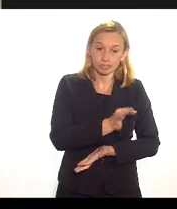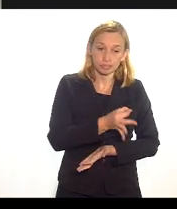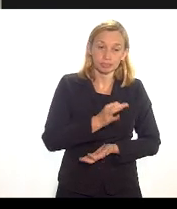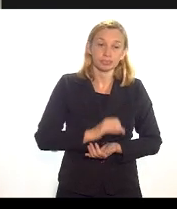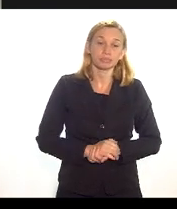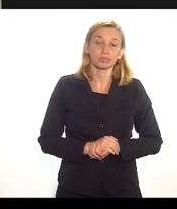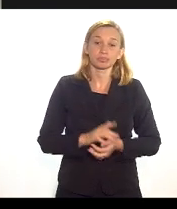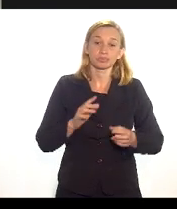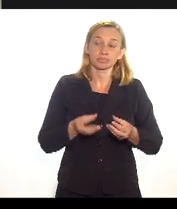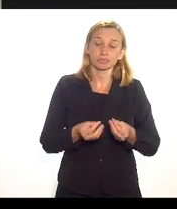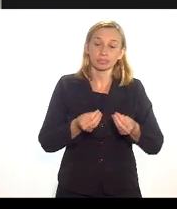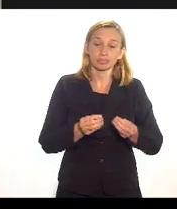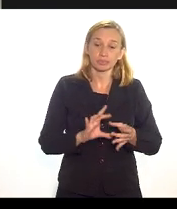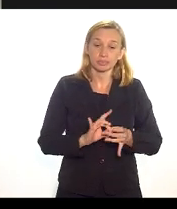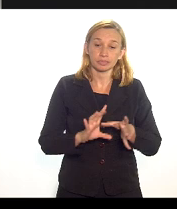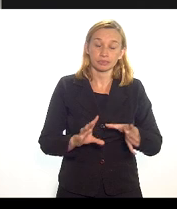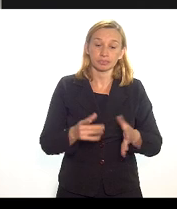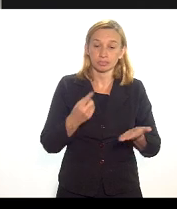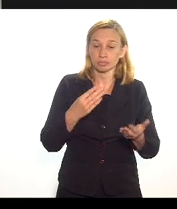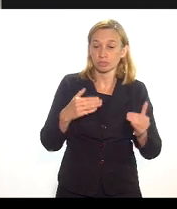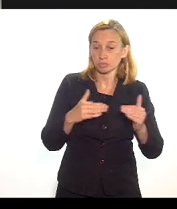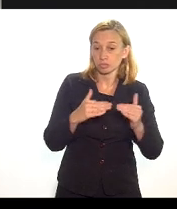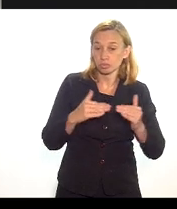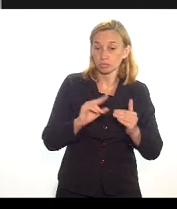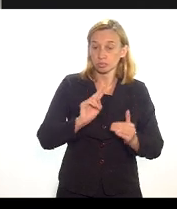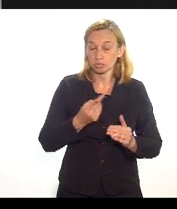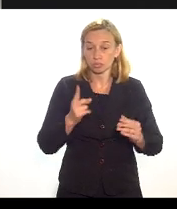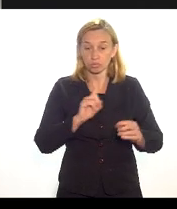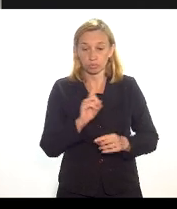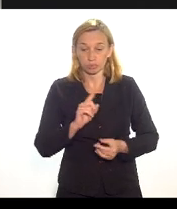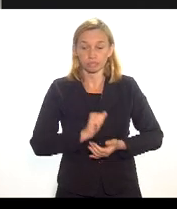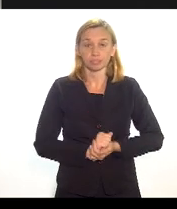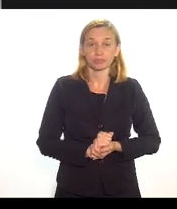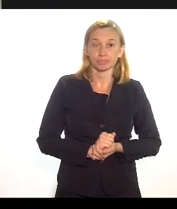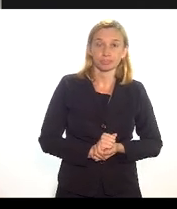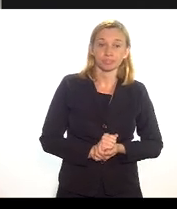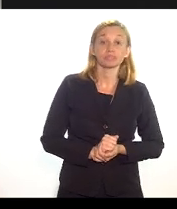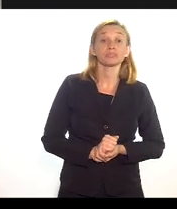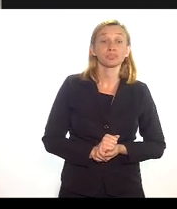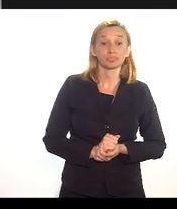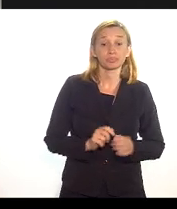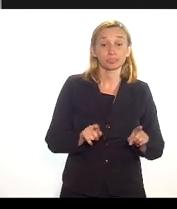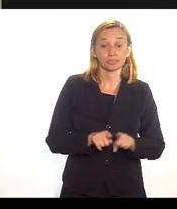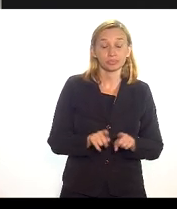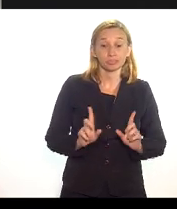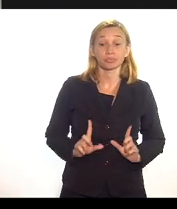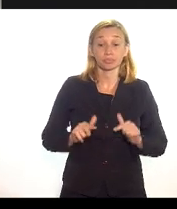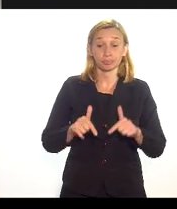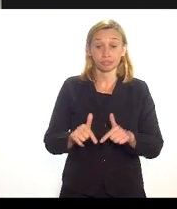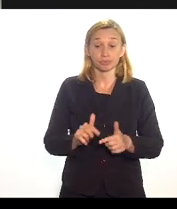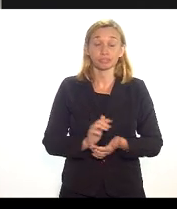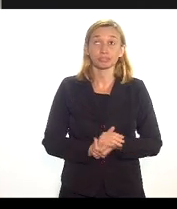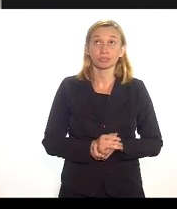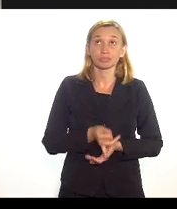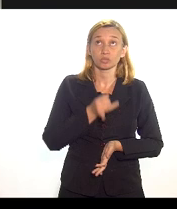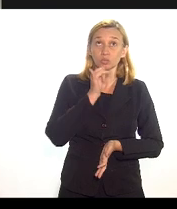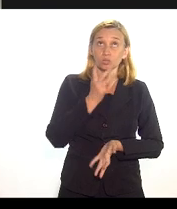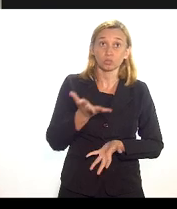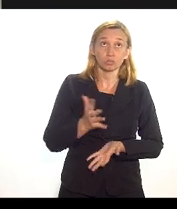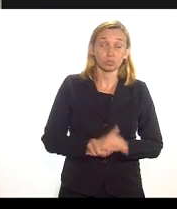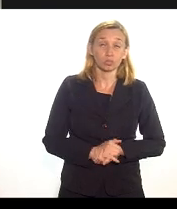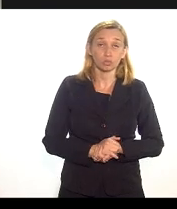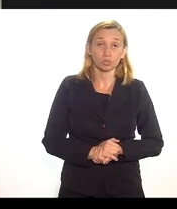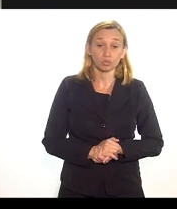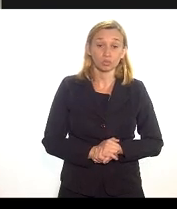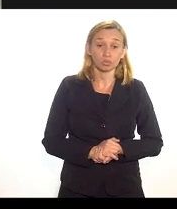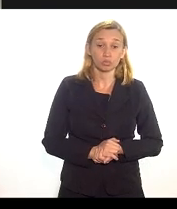lhe permita concordar ou não com o abatimento e até agir, vamos dizer assim, de uma